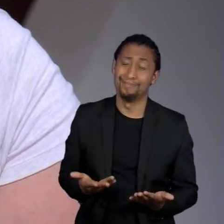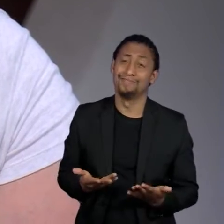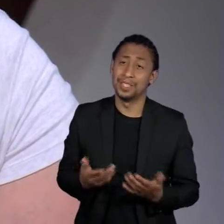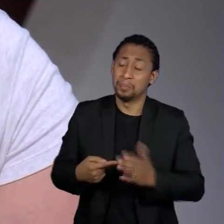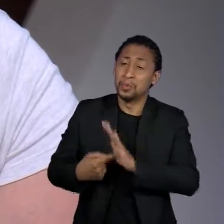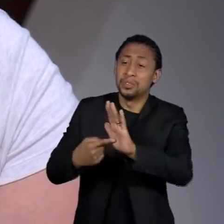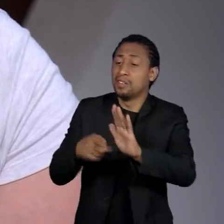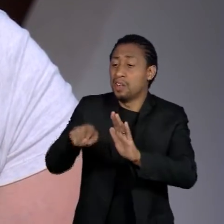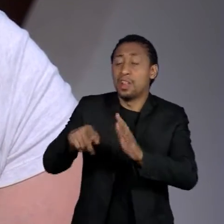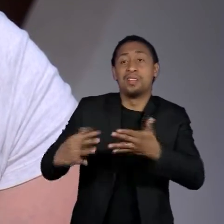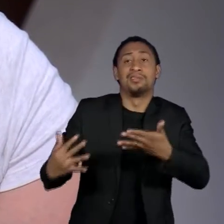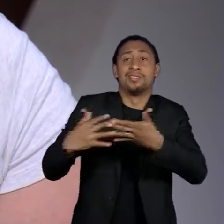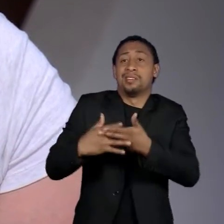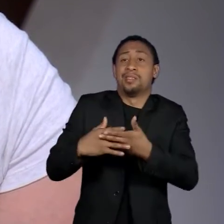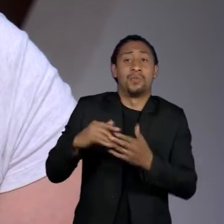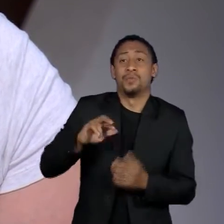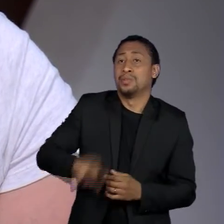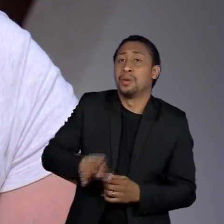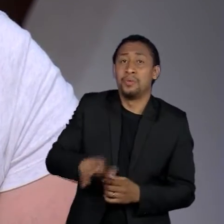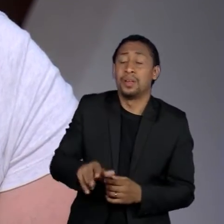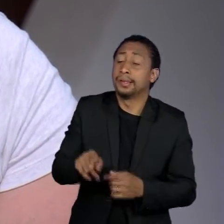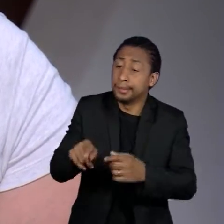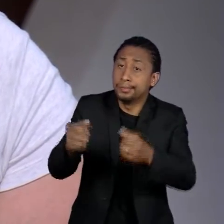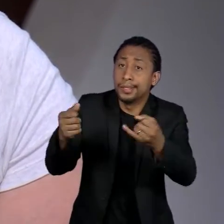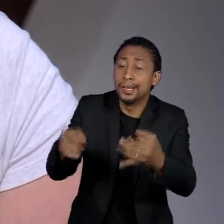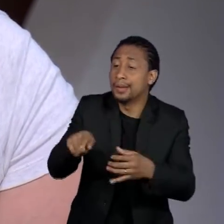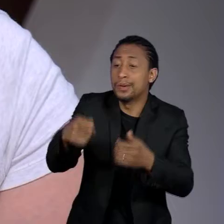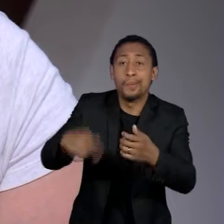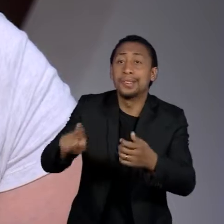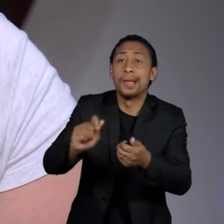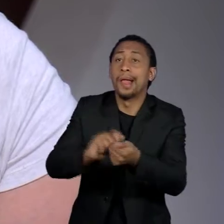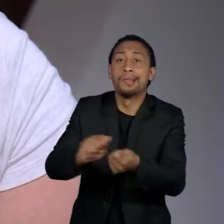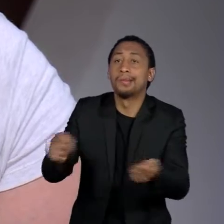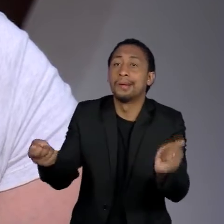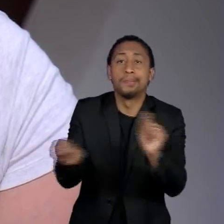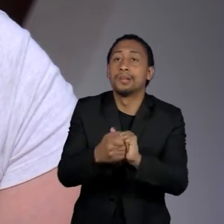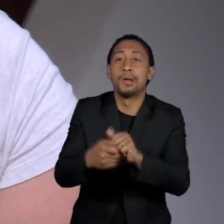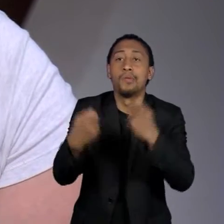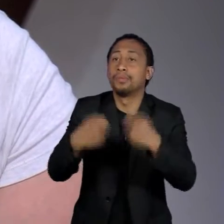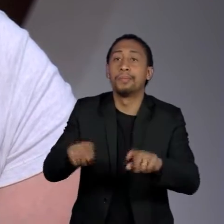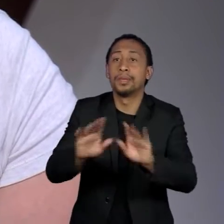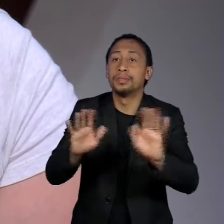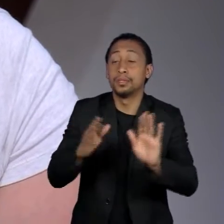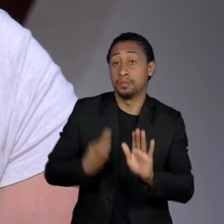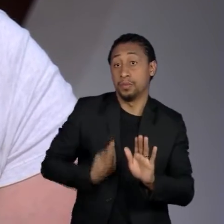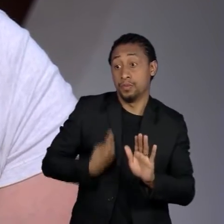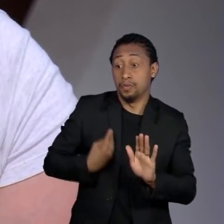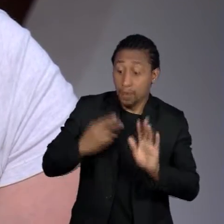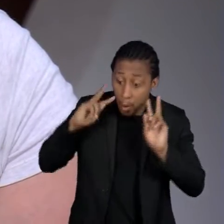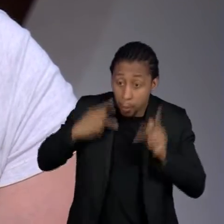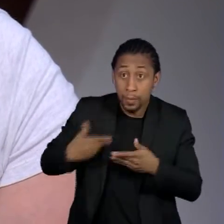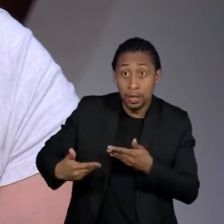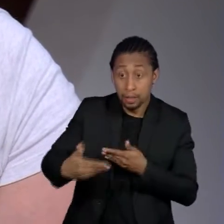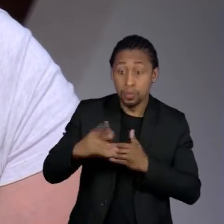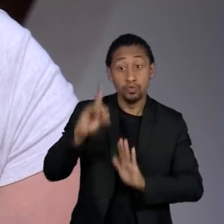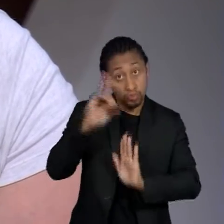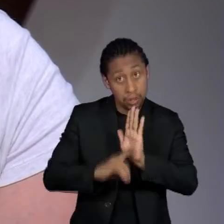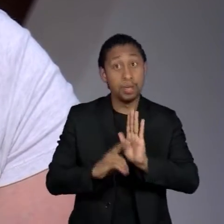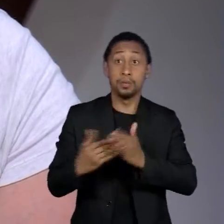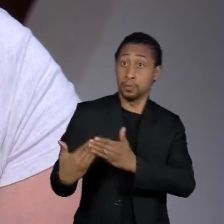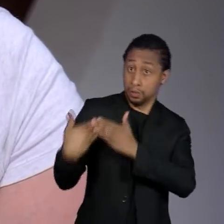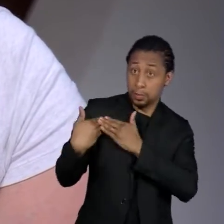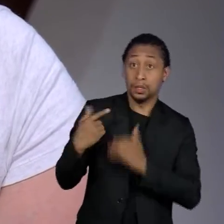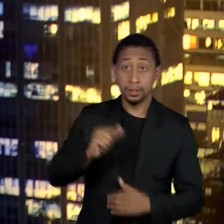exercer cidadania. Você está dizendo para ela que ela não precisa de adaptação para ser um ser humano, um sujeito de direitos e de